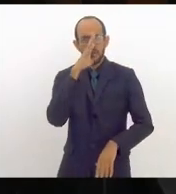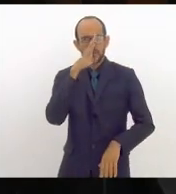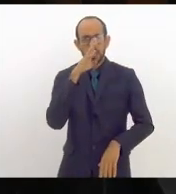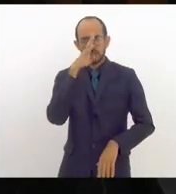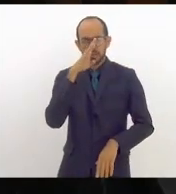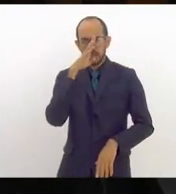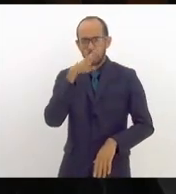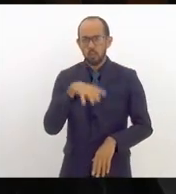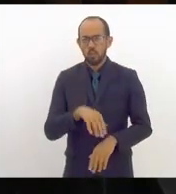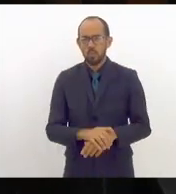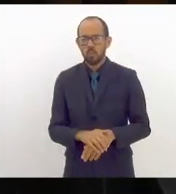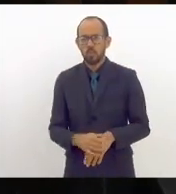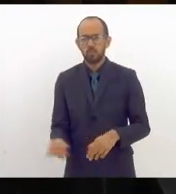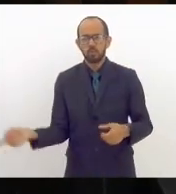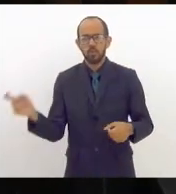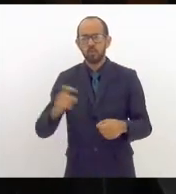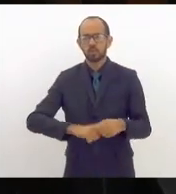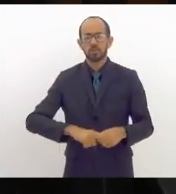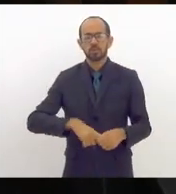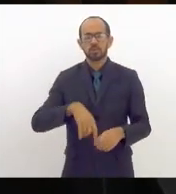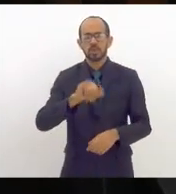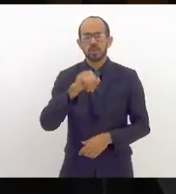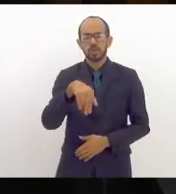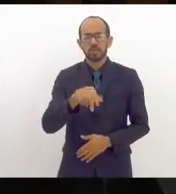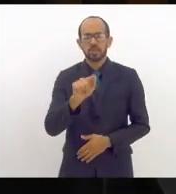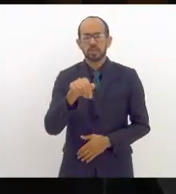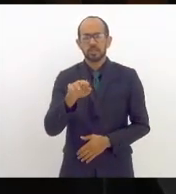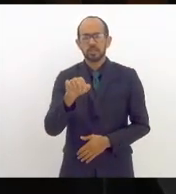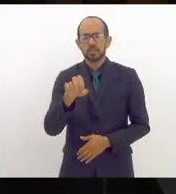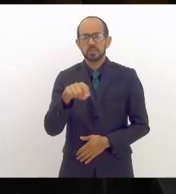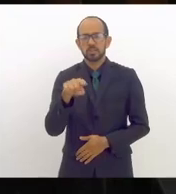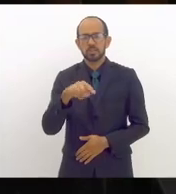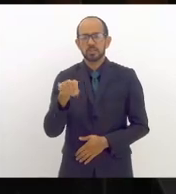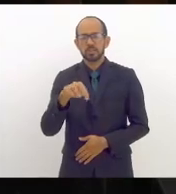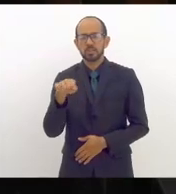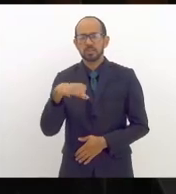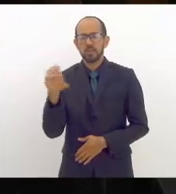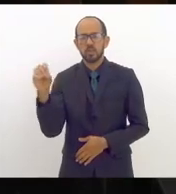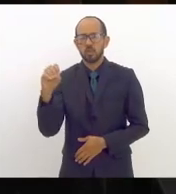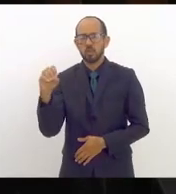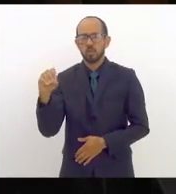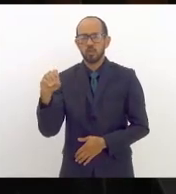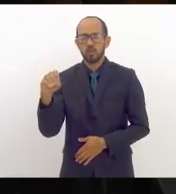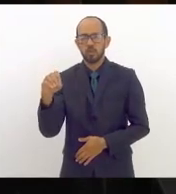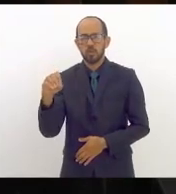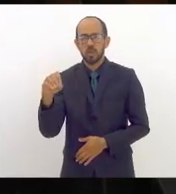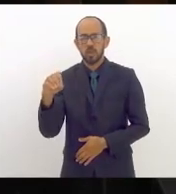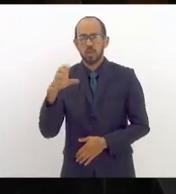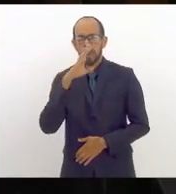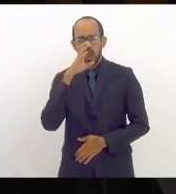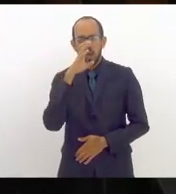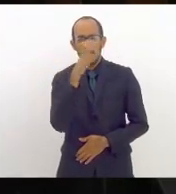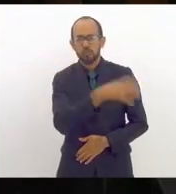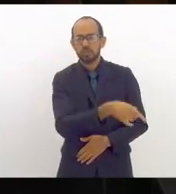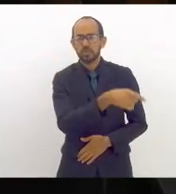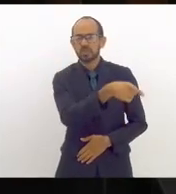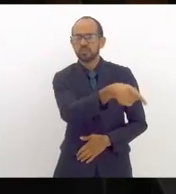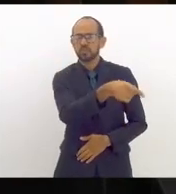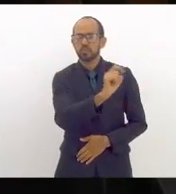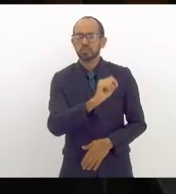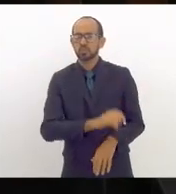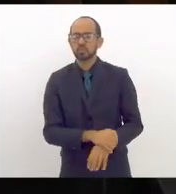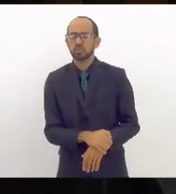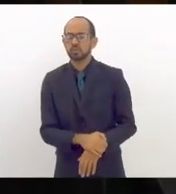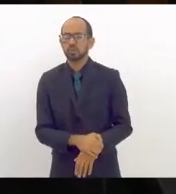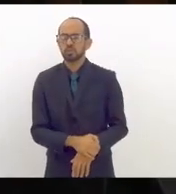voltamos a inquisição onde o juiz ele é ofendido ele é